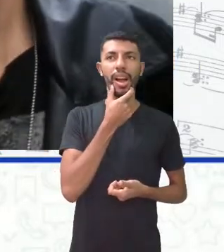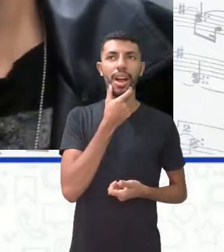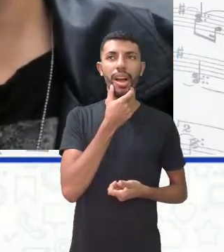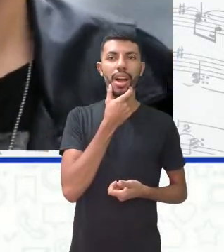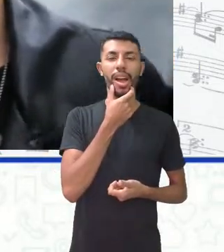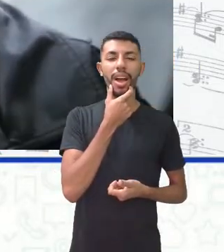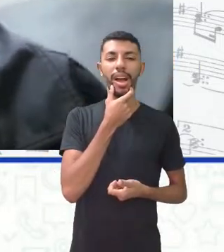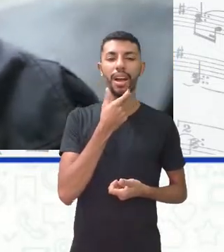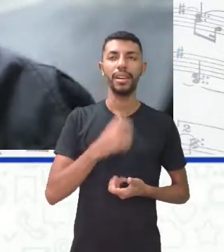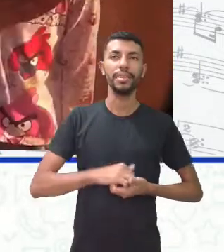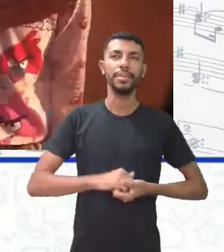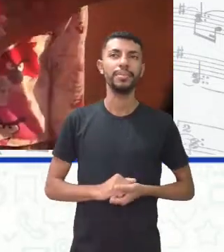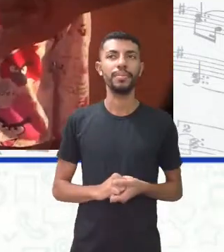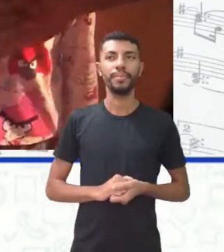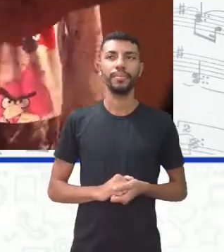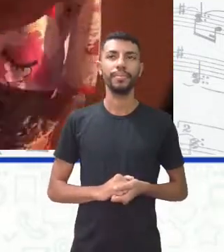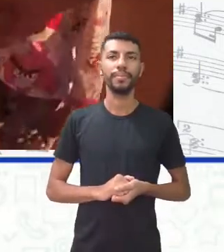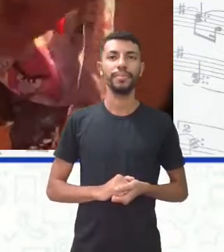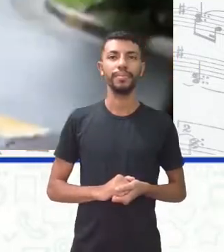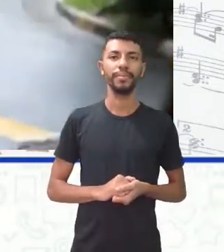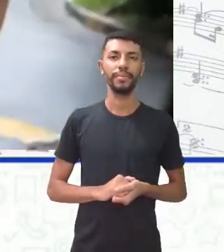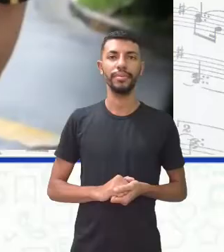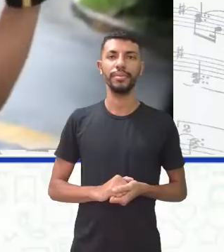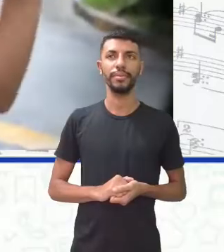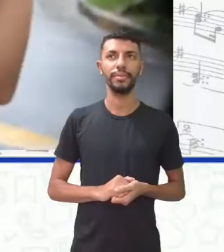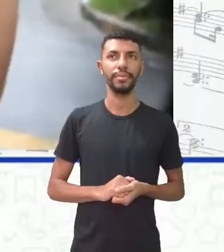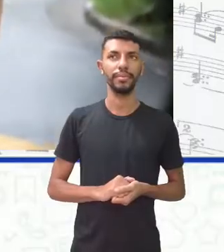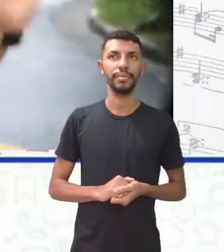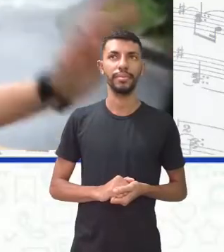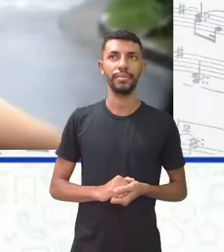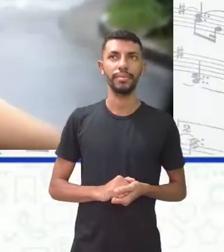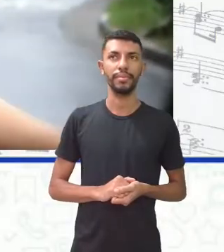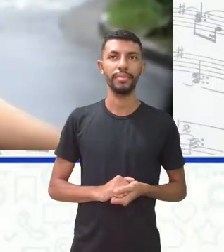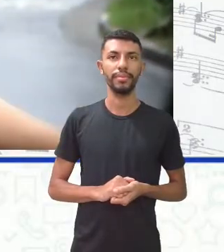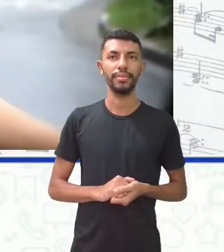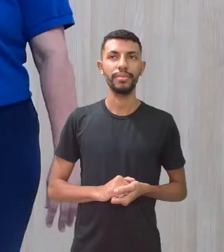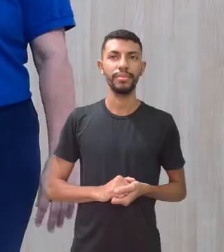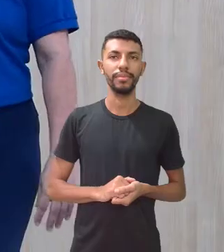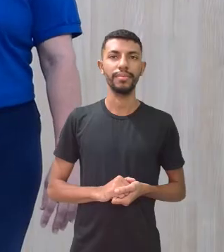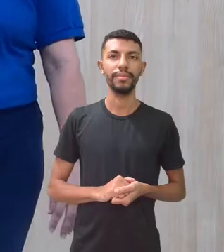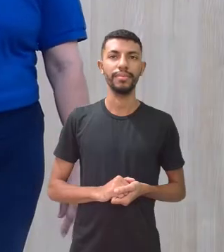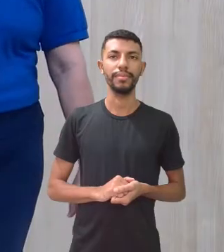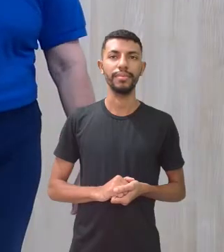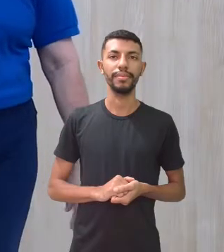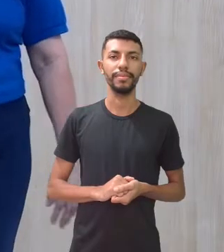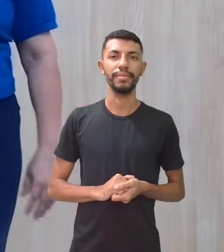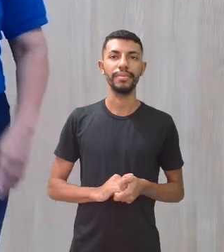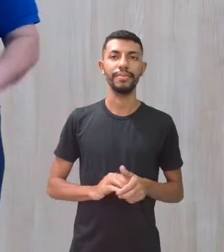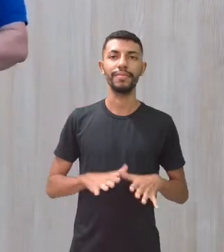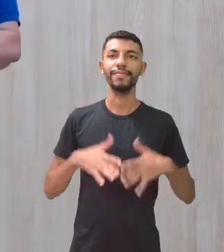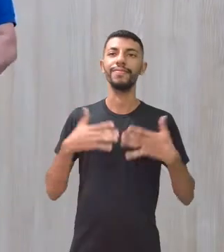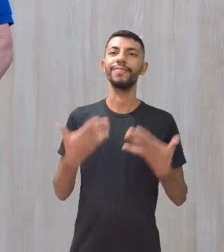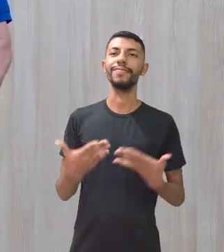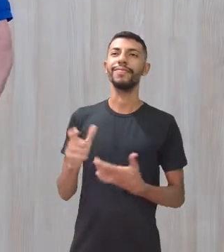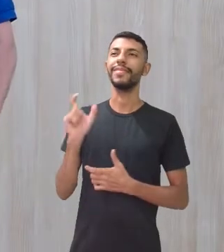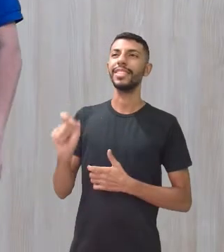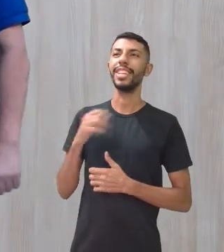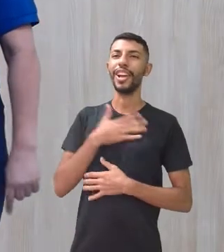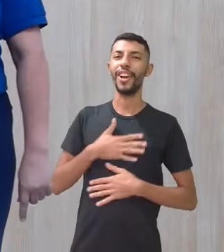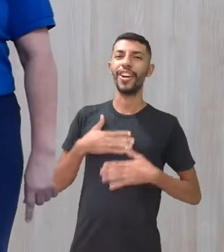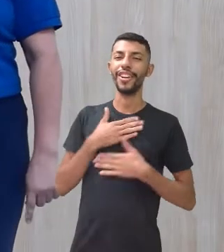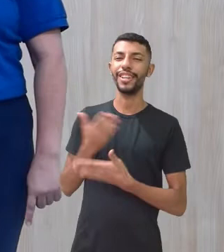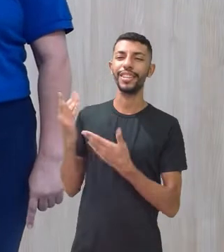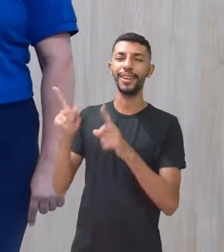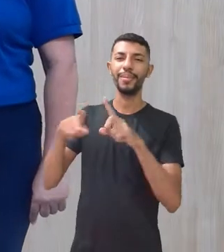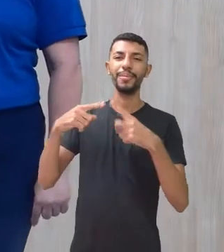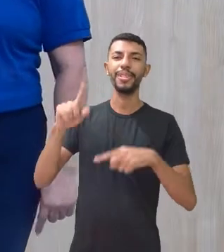with everybody. What a wonderful world. Eita, quem ia gostar dessa música é o professor